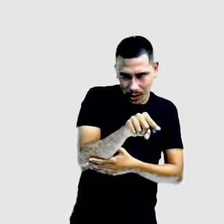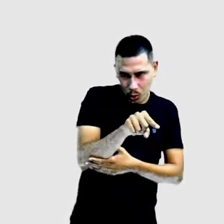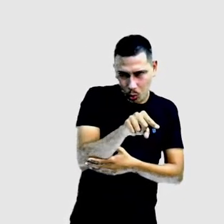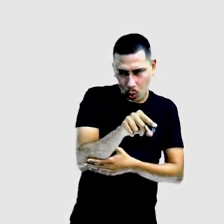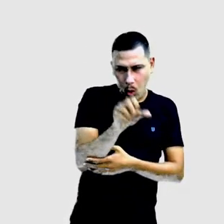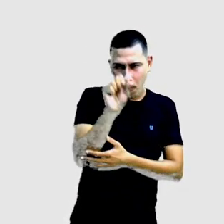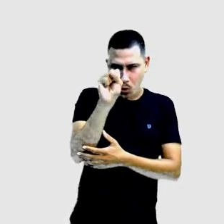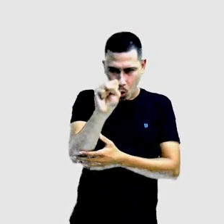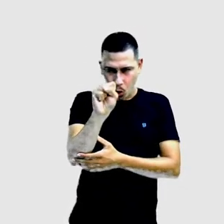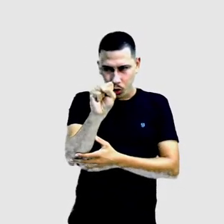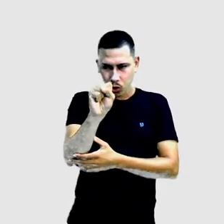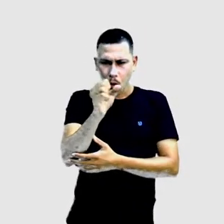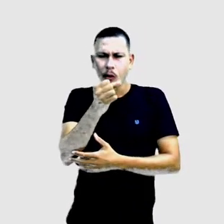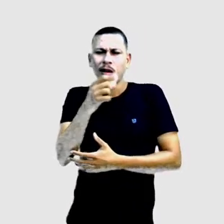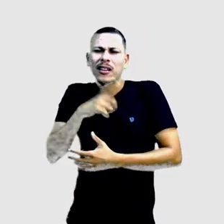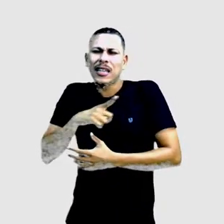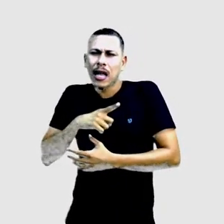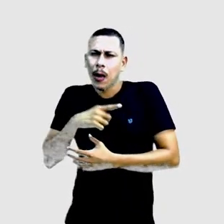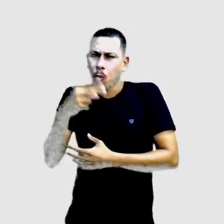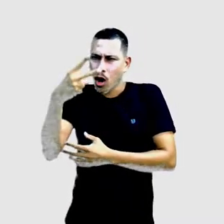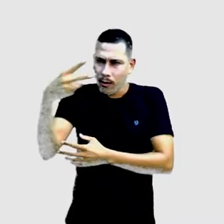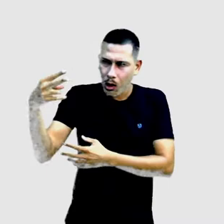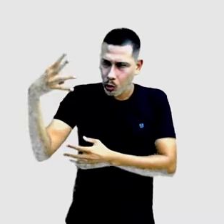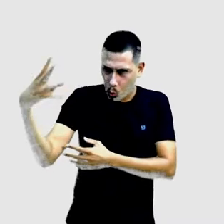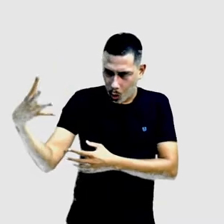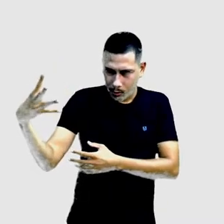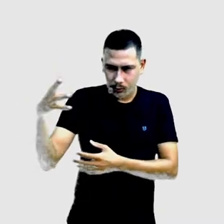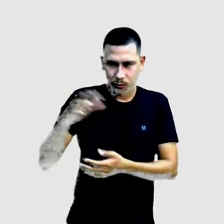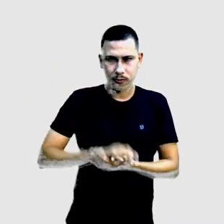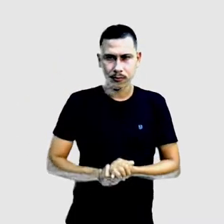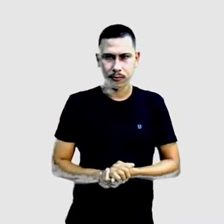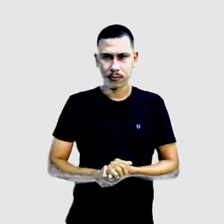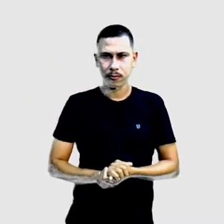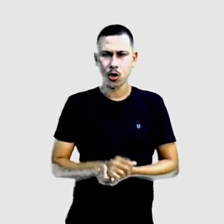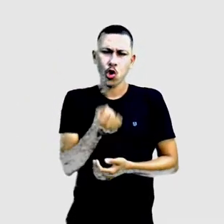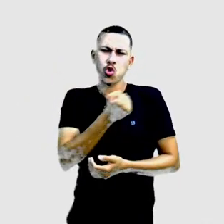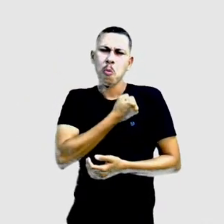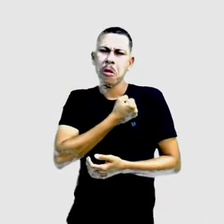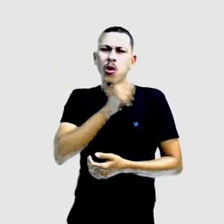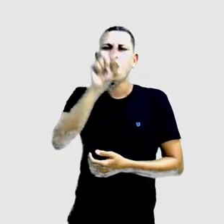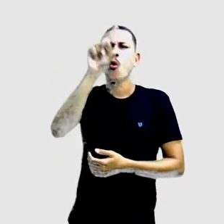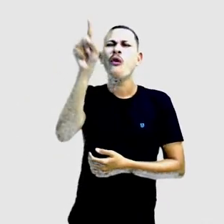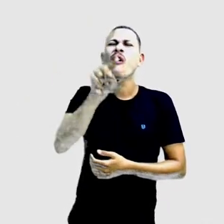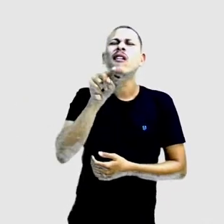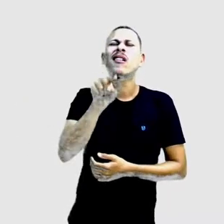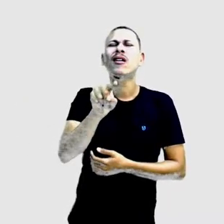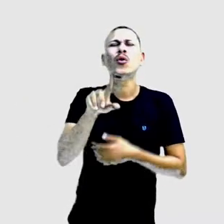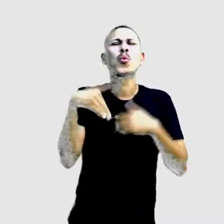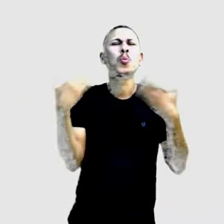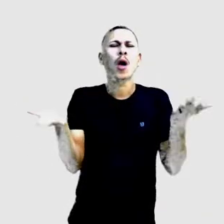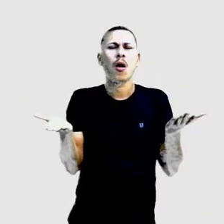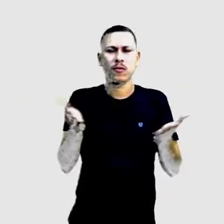8, obtemos 4 como resultado. Que número é esse?